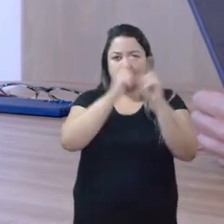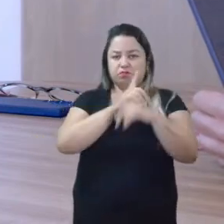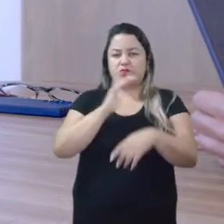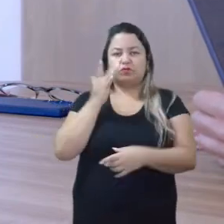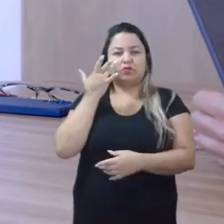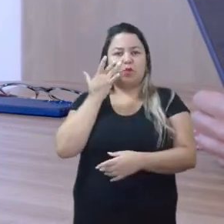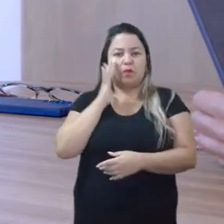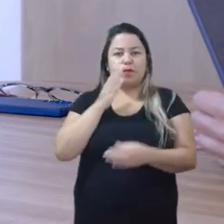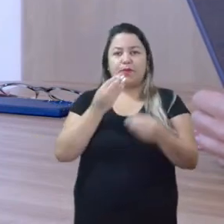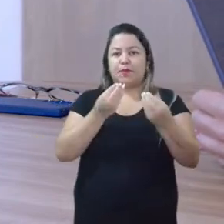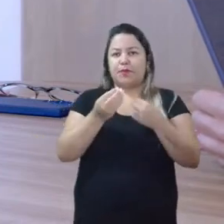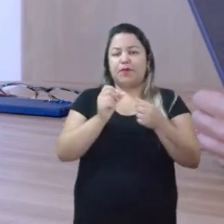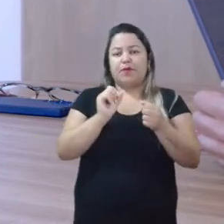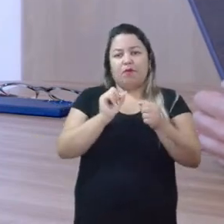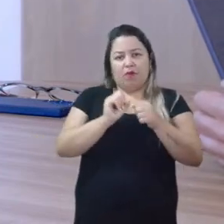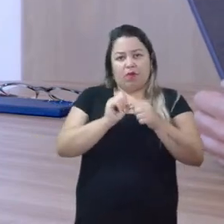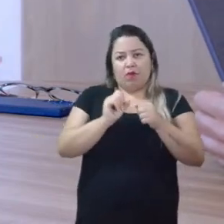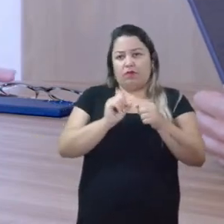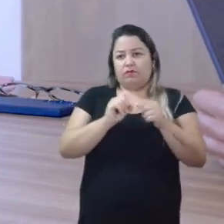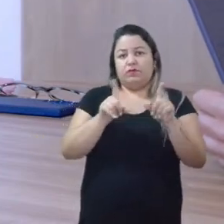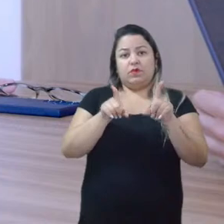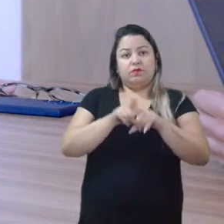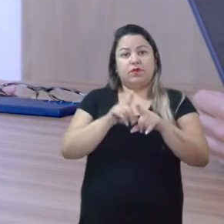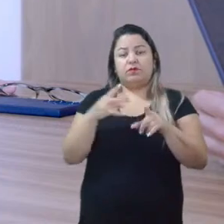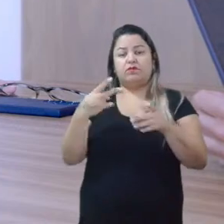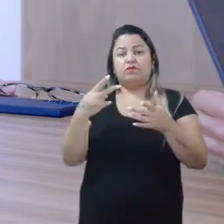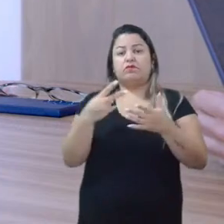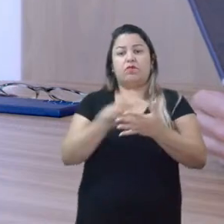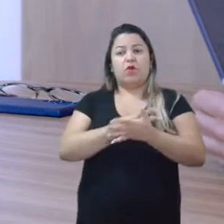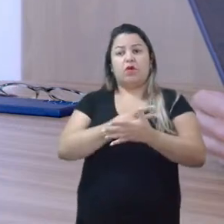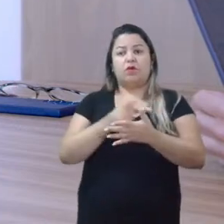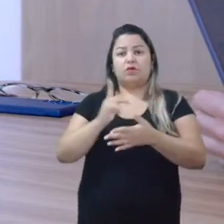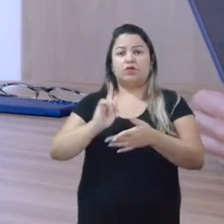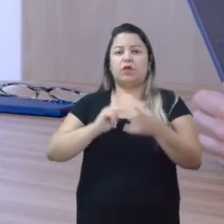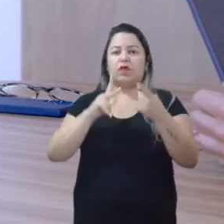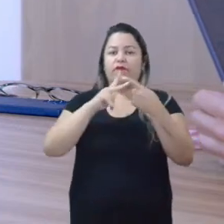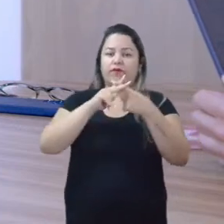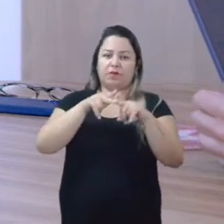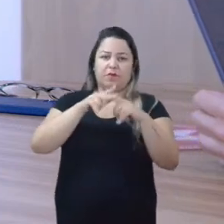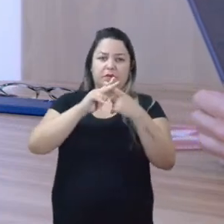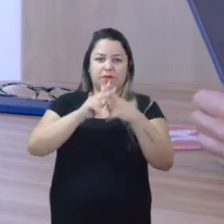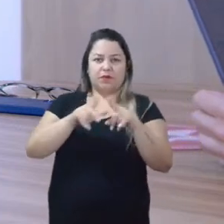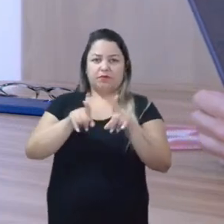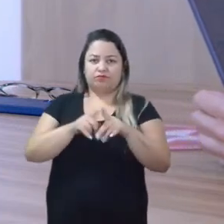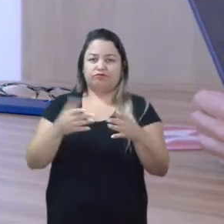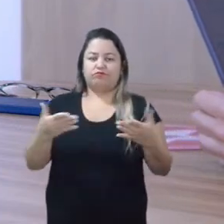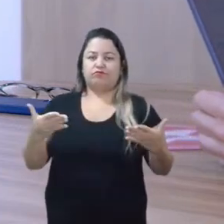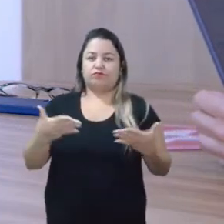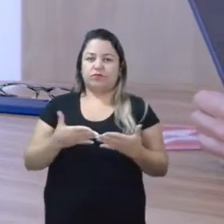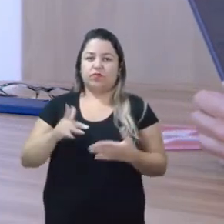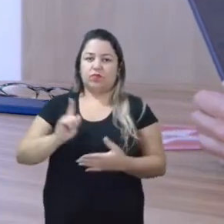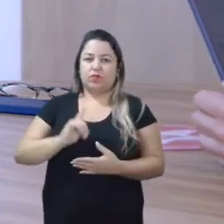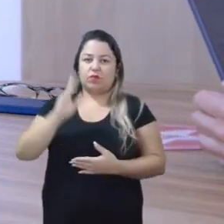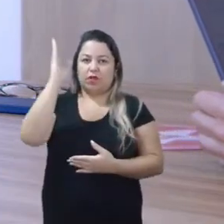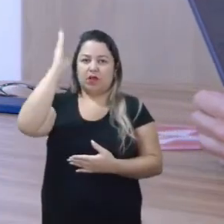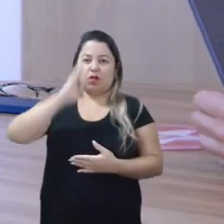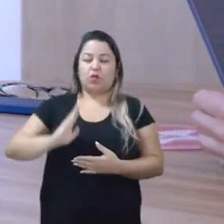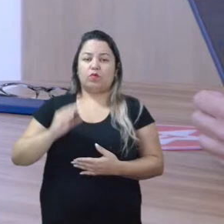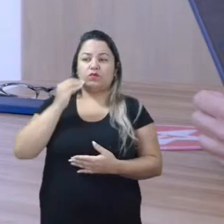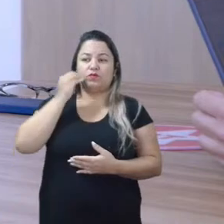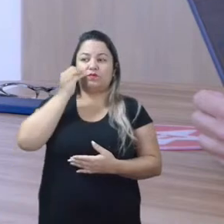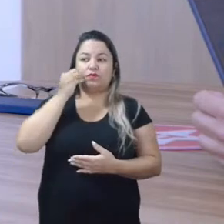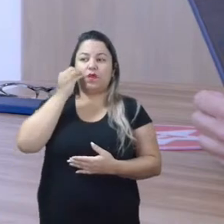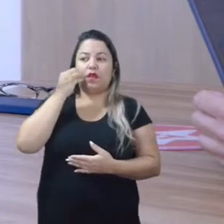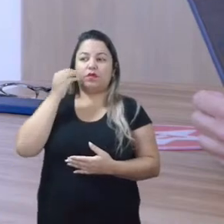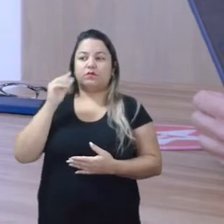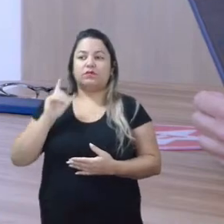fazer, não prospera porque você tem ferramentas para tanto. Hoje nós temos no Brasil algumas experiências ainda incipientes, mas